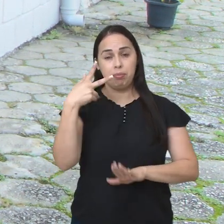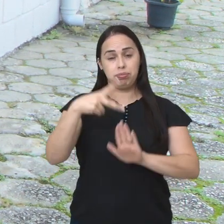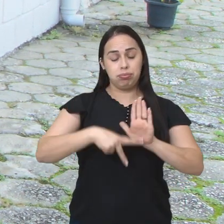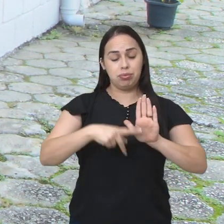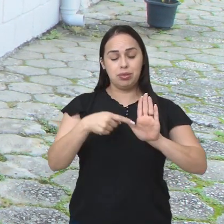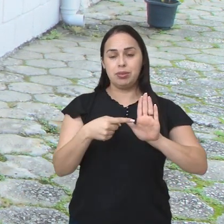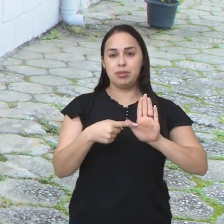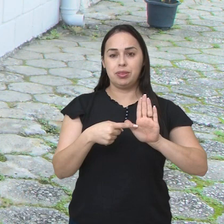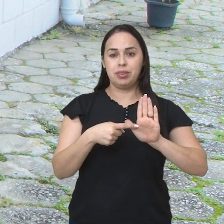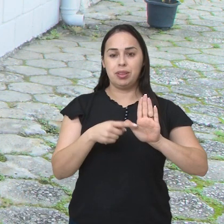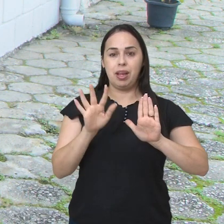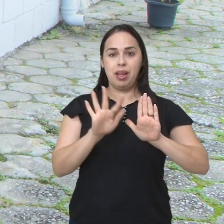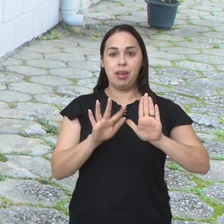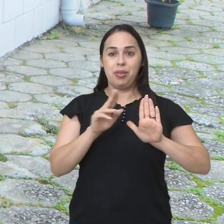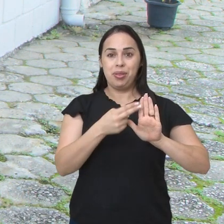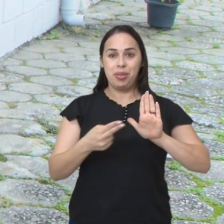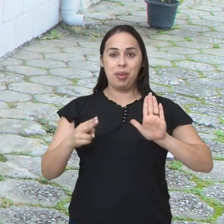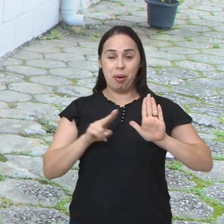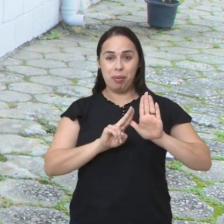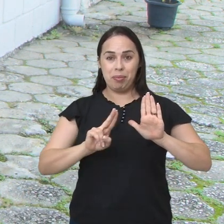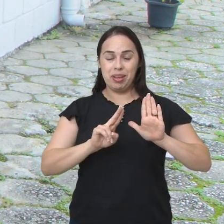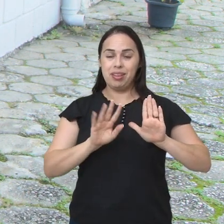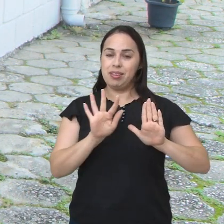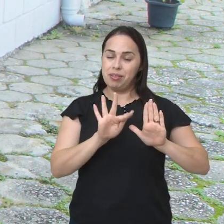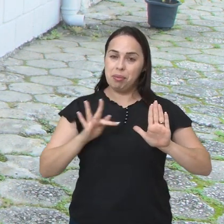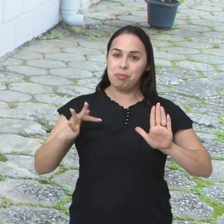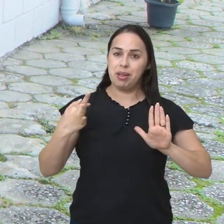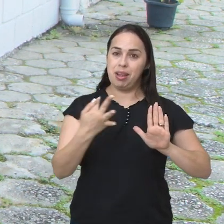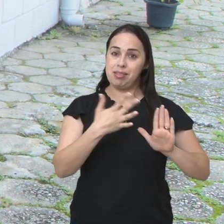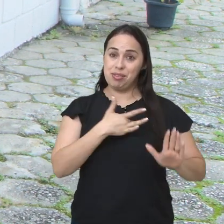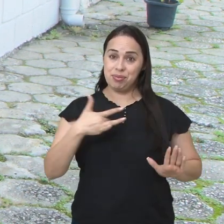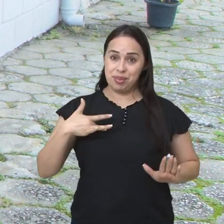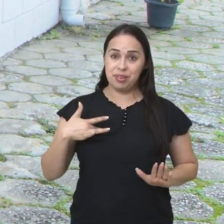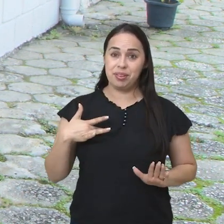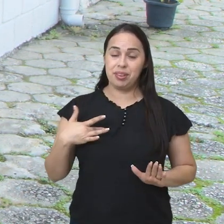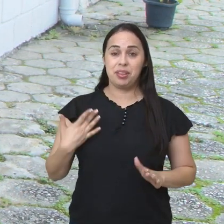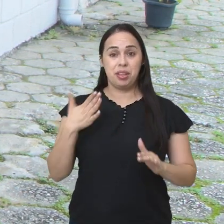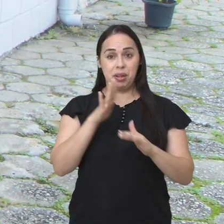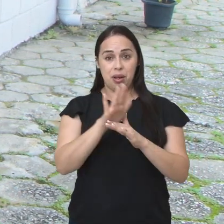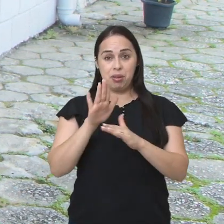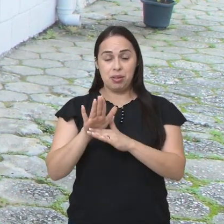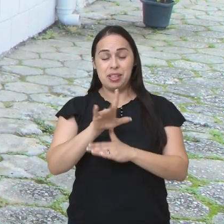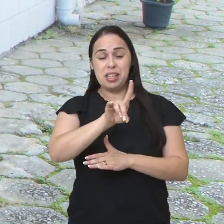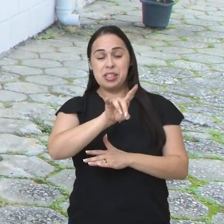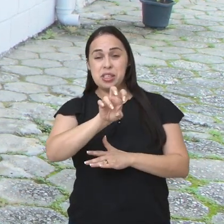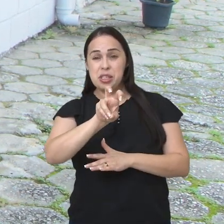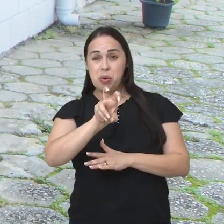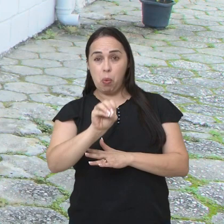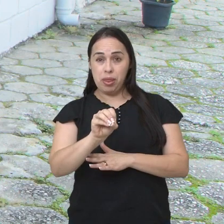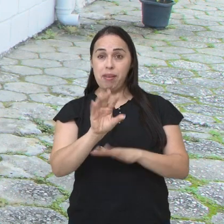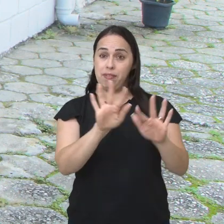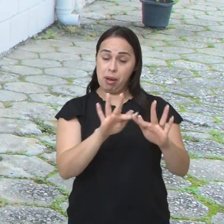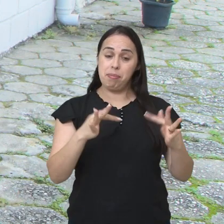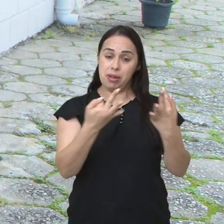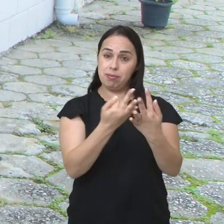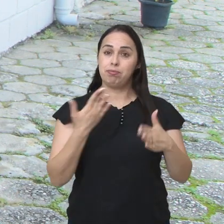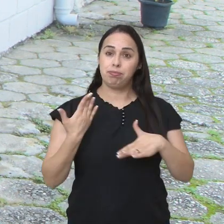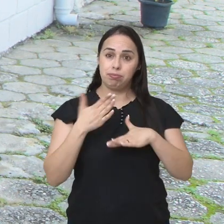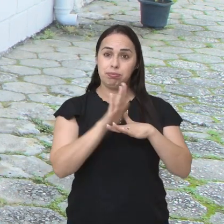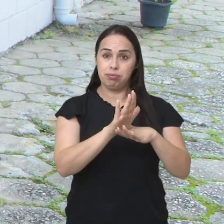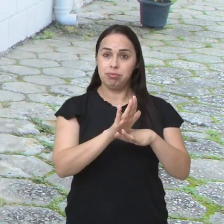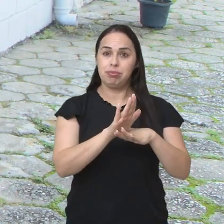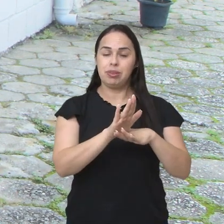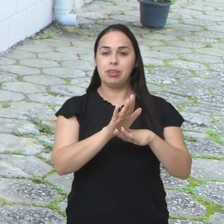intitulado Família Saudável Integral, que tem por finalidade ajudar 150 famílias aqui de São José dos Campos que